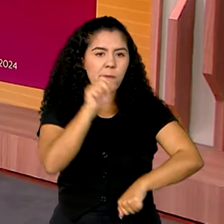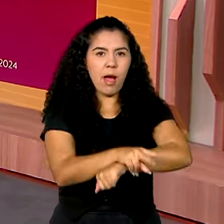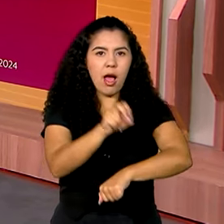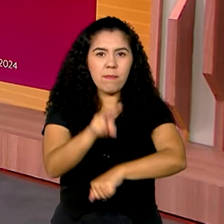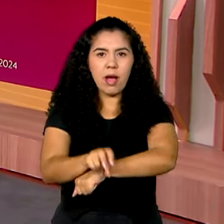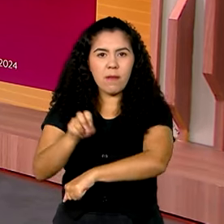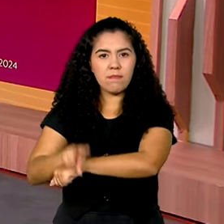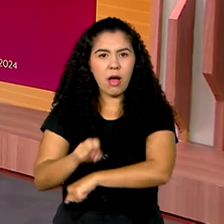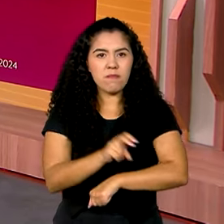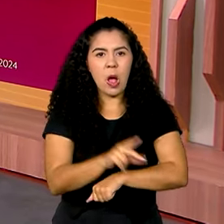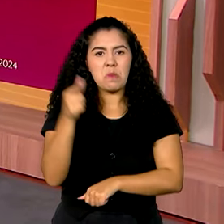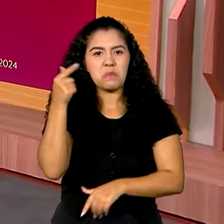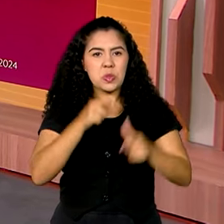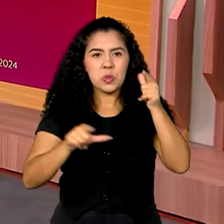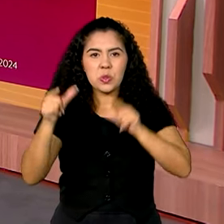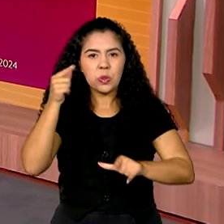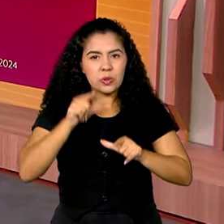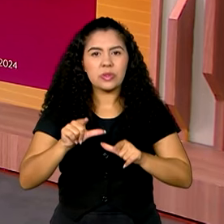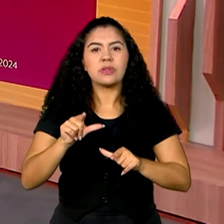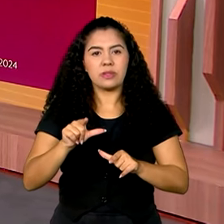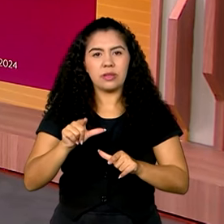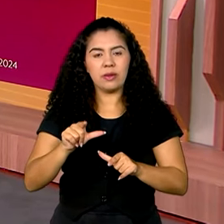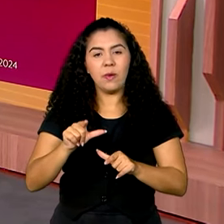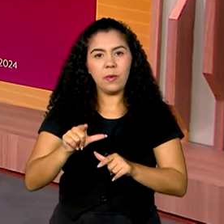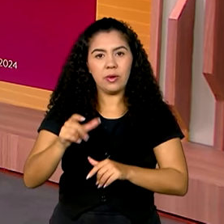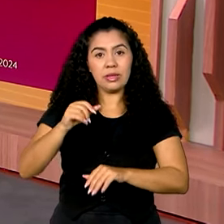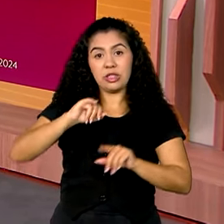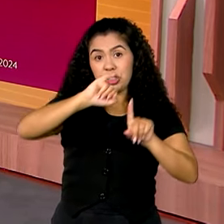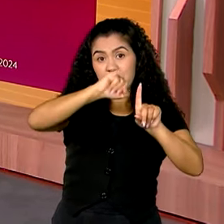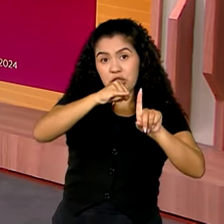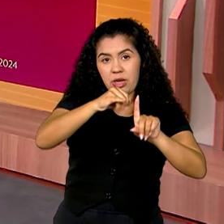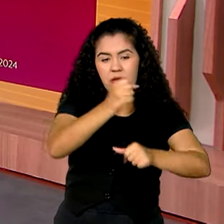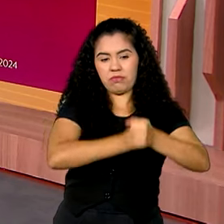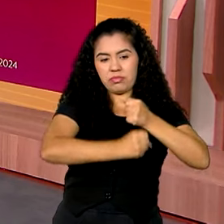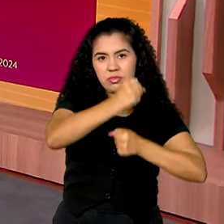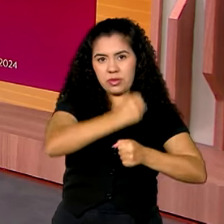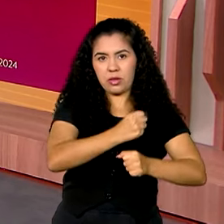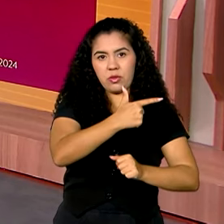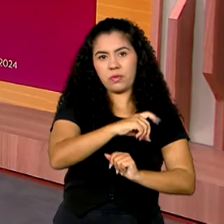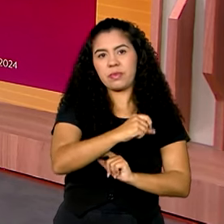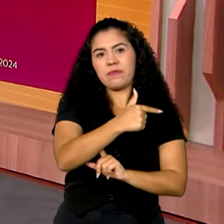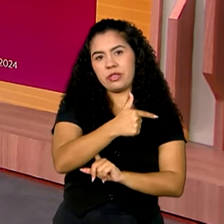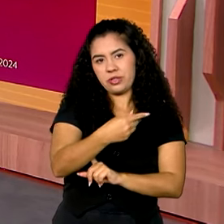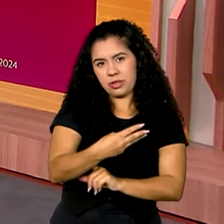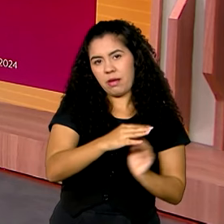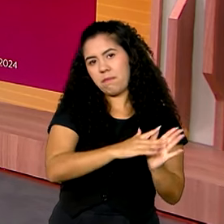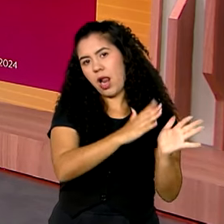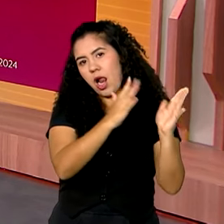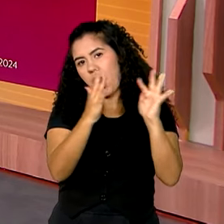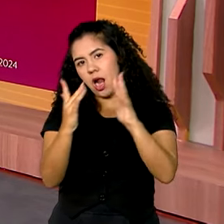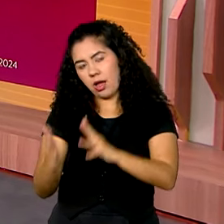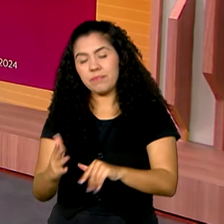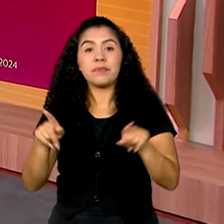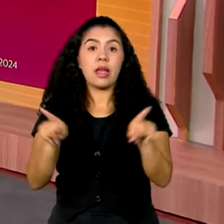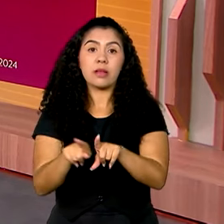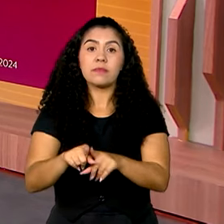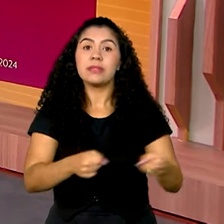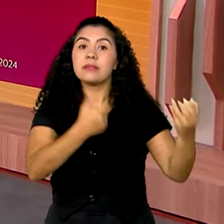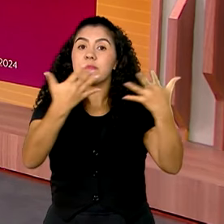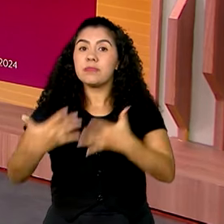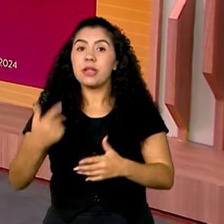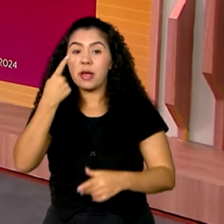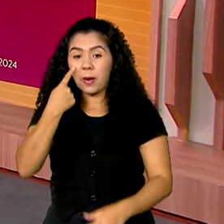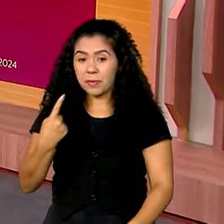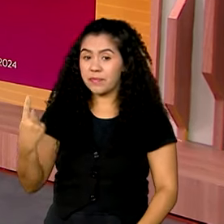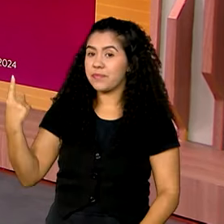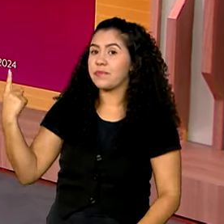foram assinados aí desde janeiro de 2023. Agora a gente fala um pouquinho do programa Minha Casa